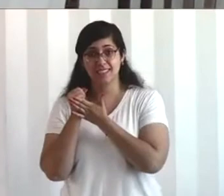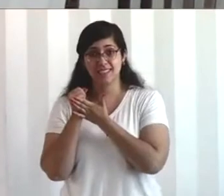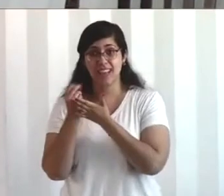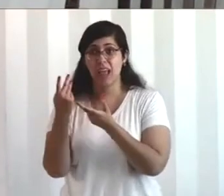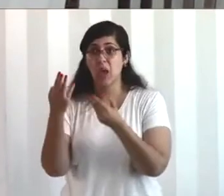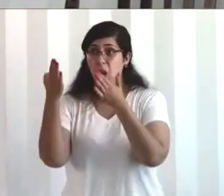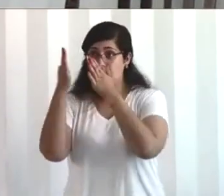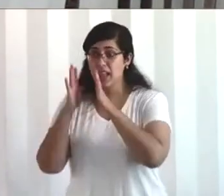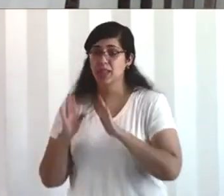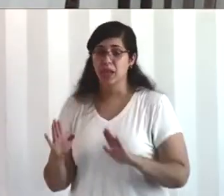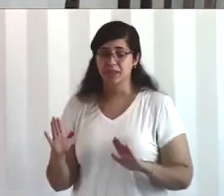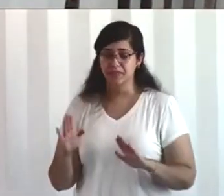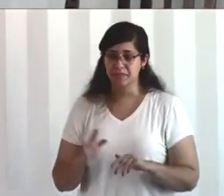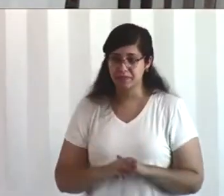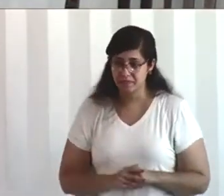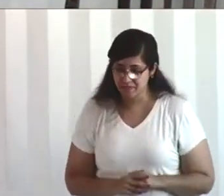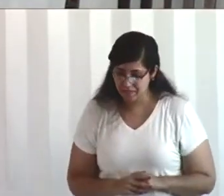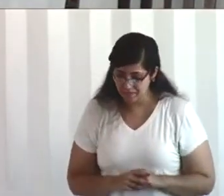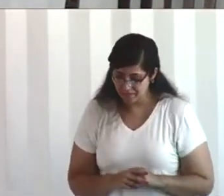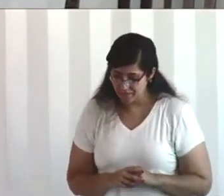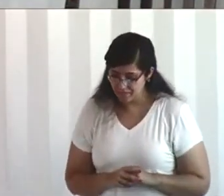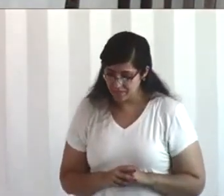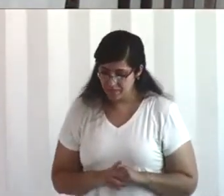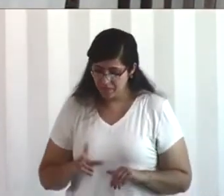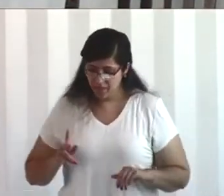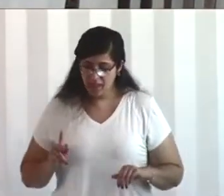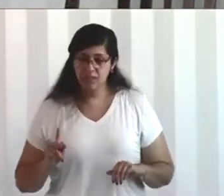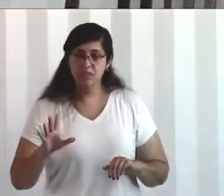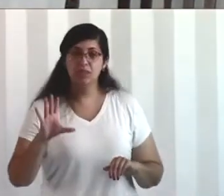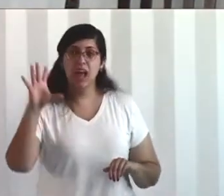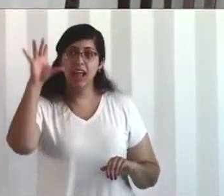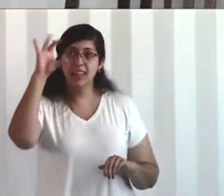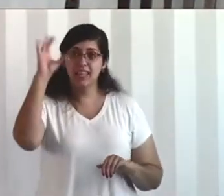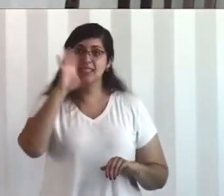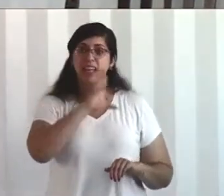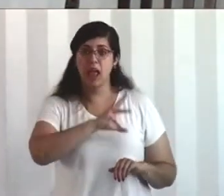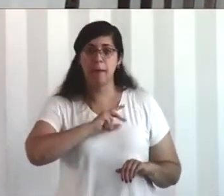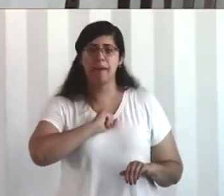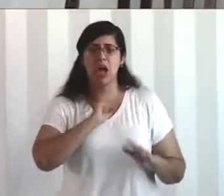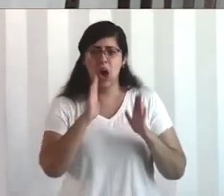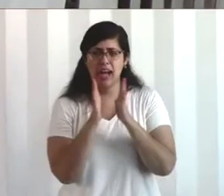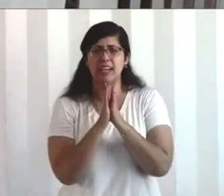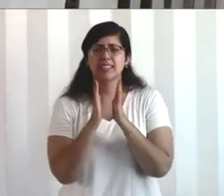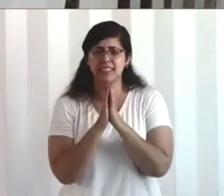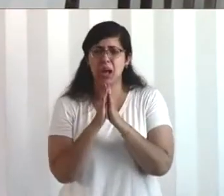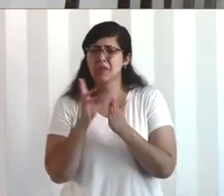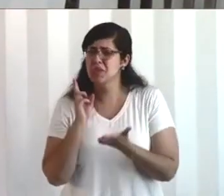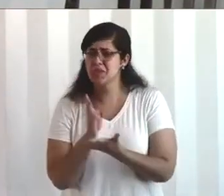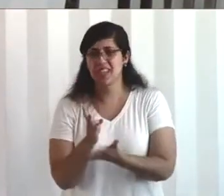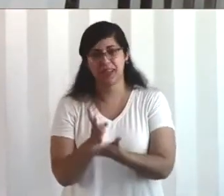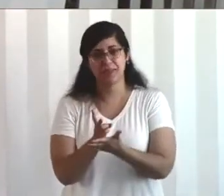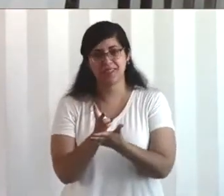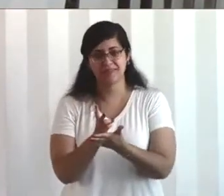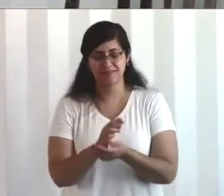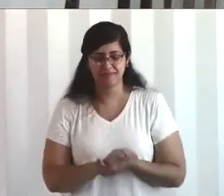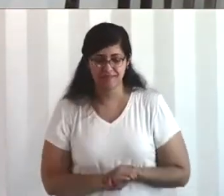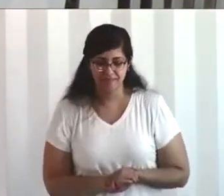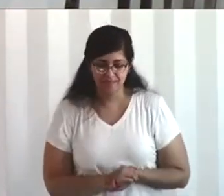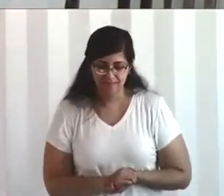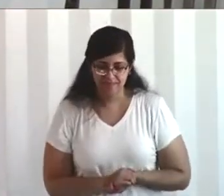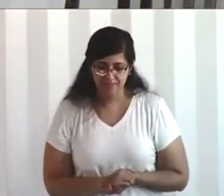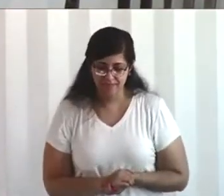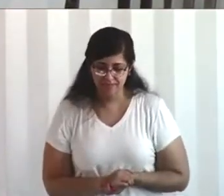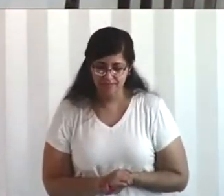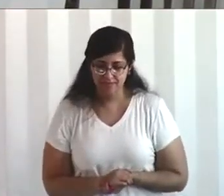neste lugar. Nós precisamos amar a glória de Deus. A minha oração sempre será essa. Nunca será